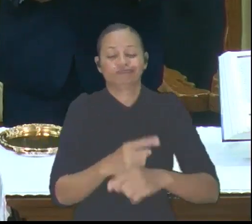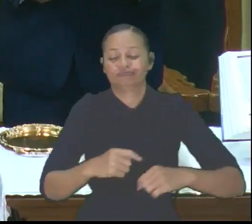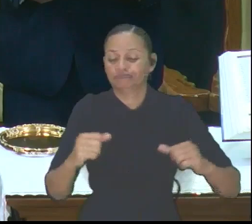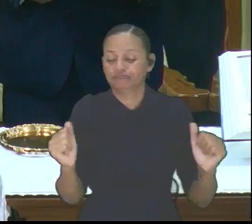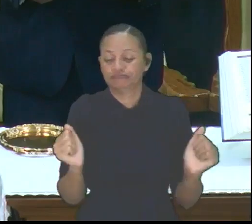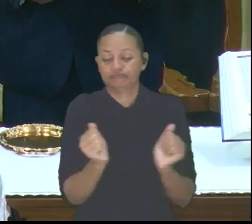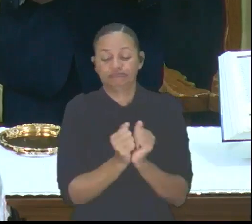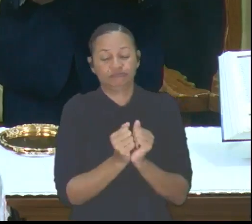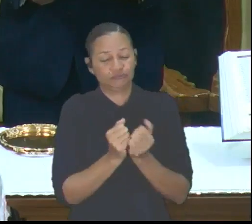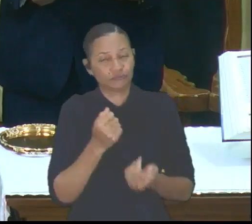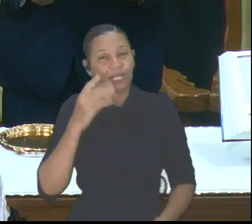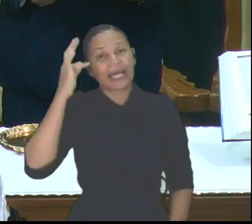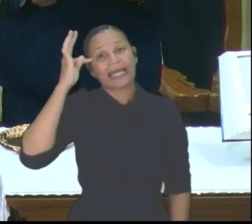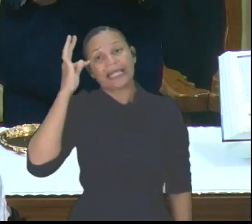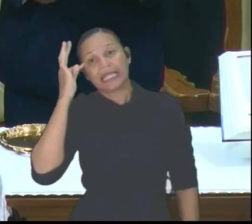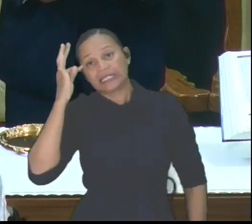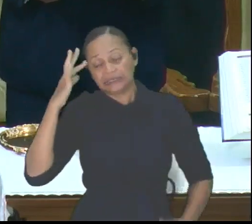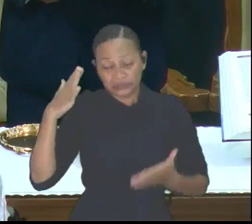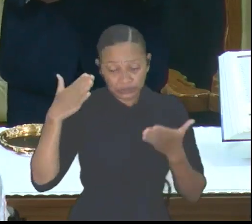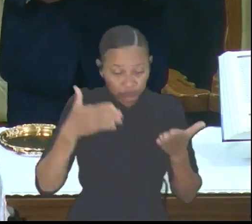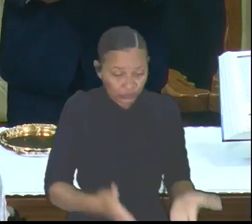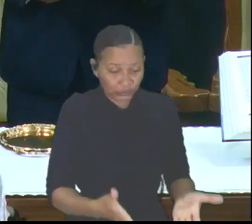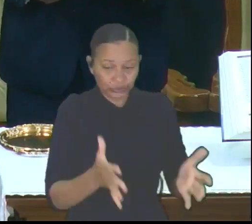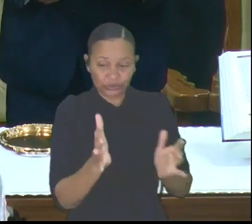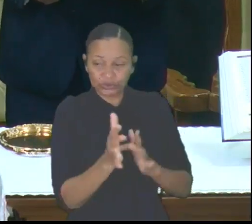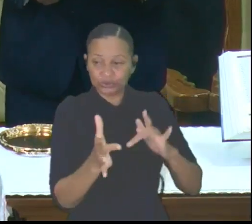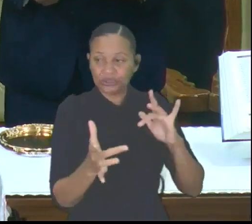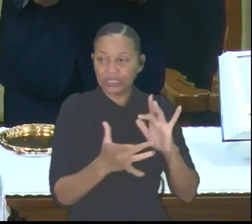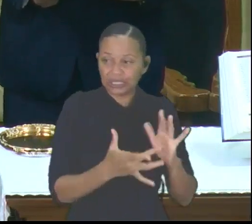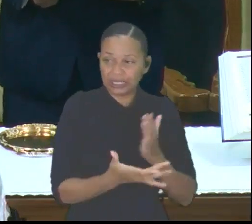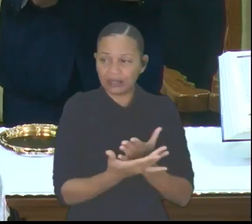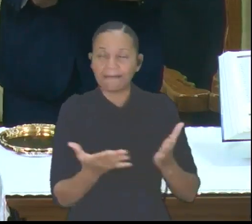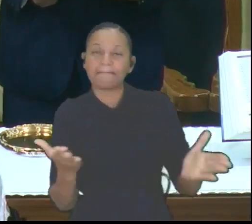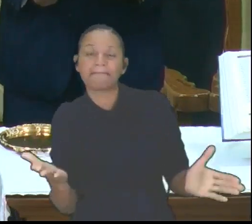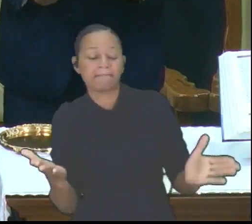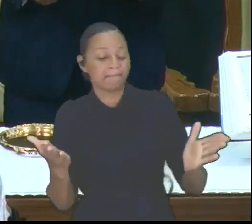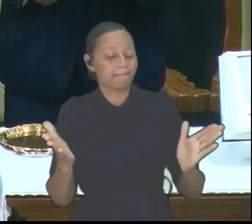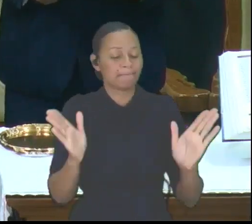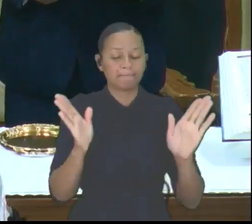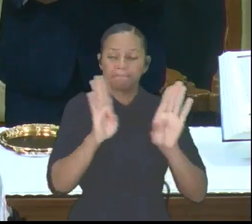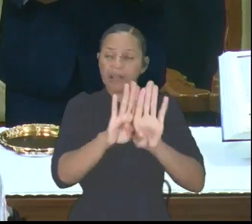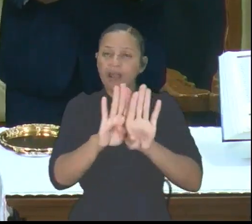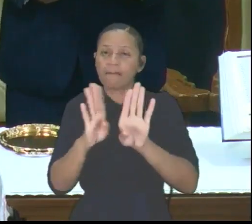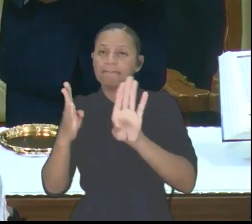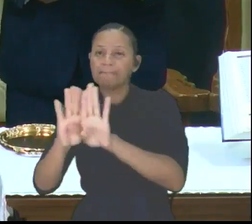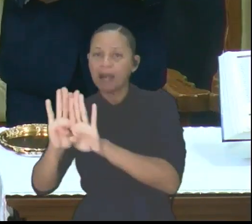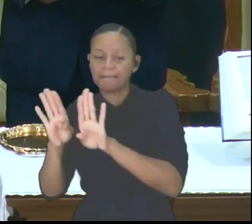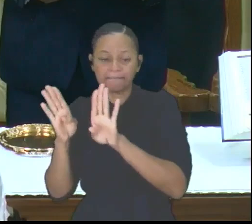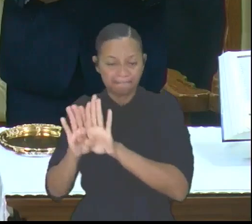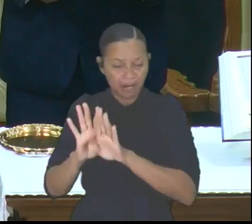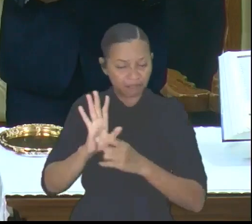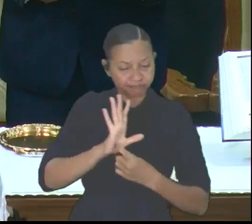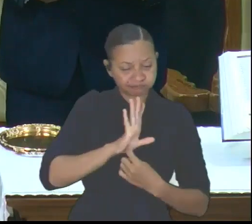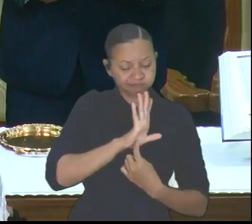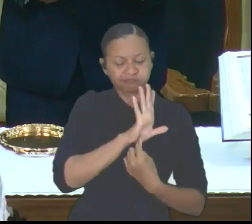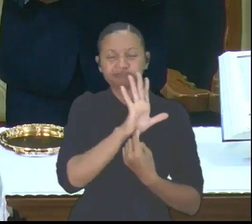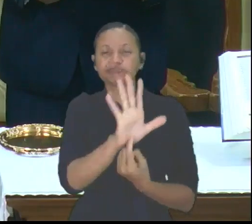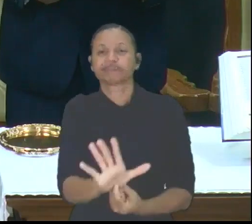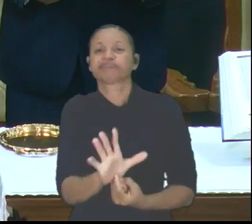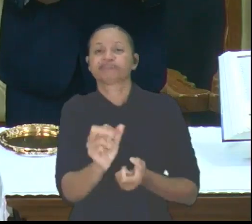eles Tomé. Chegou Jesus, estando as portas fechadas, e apresentou-se no meio e